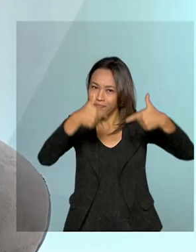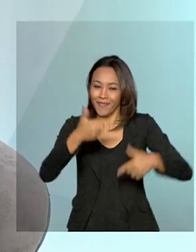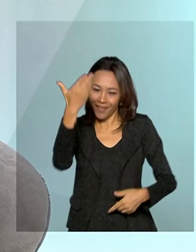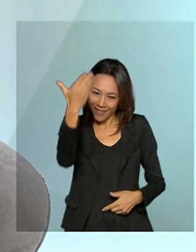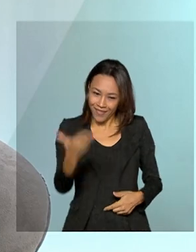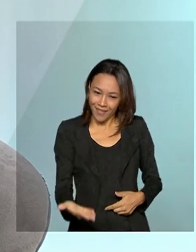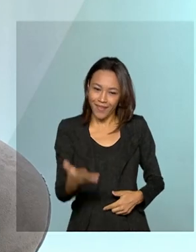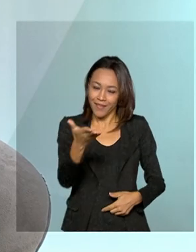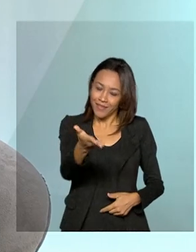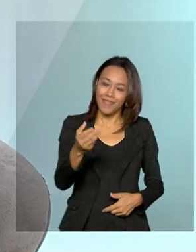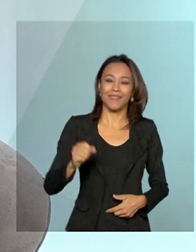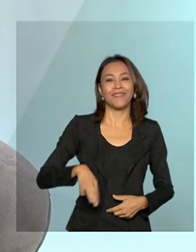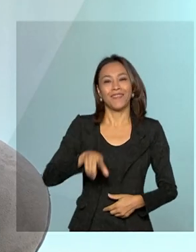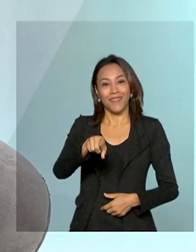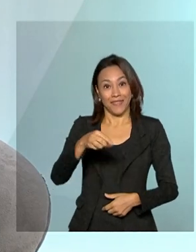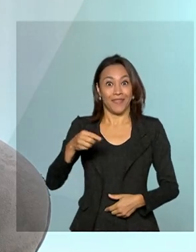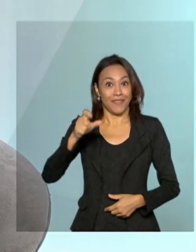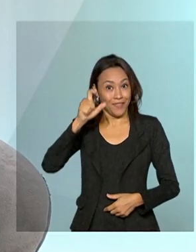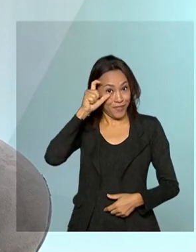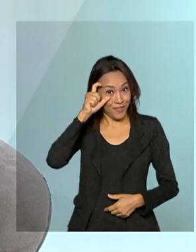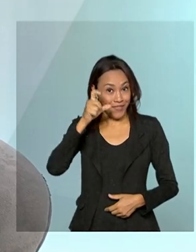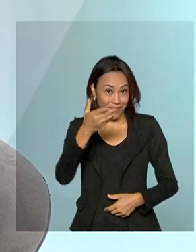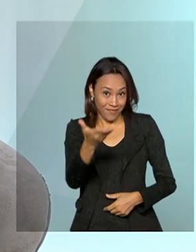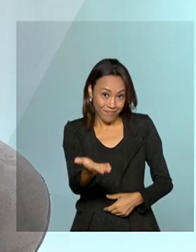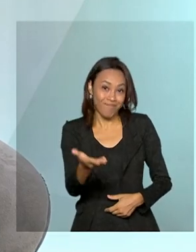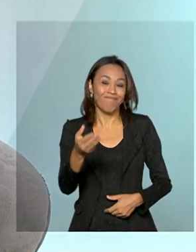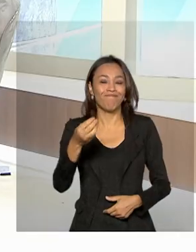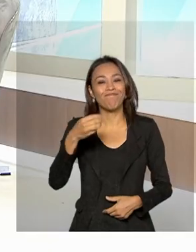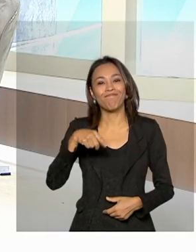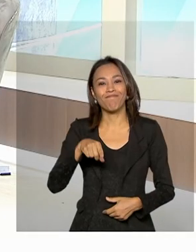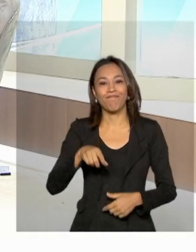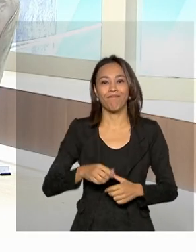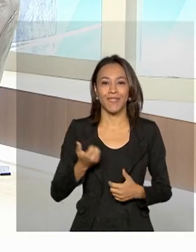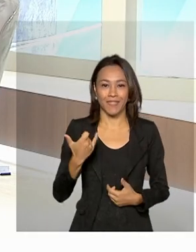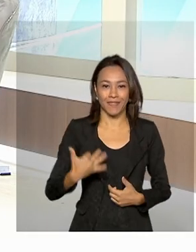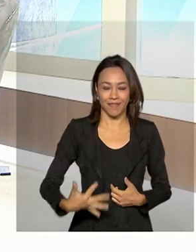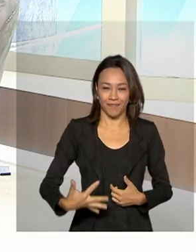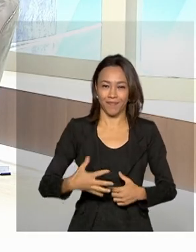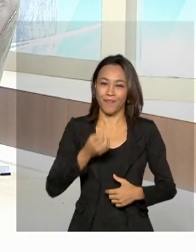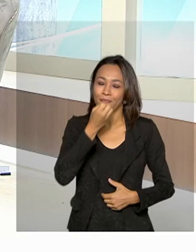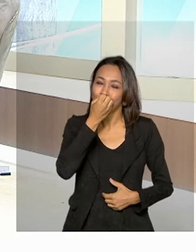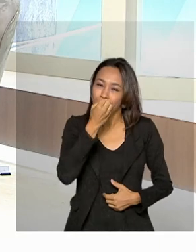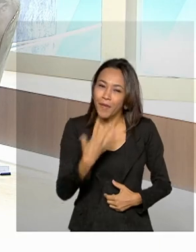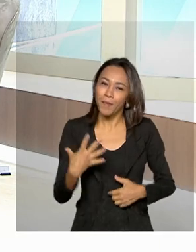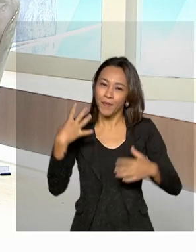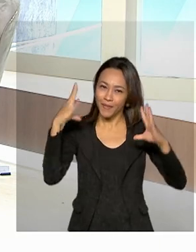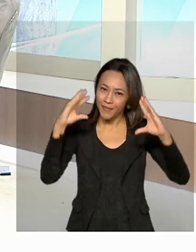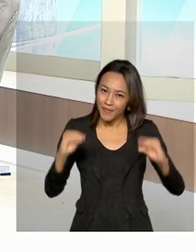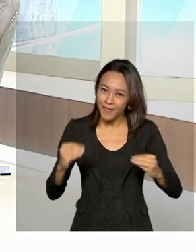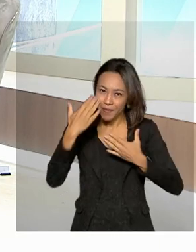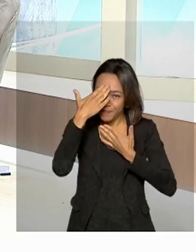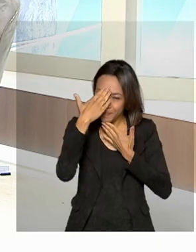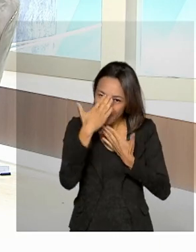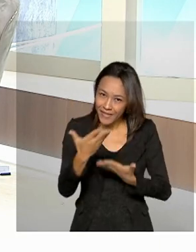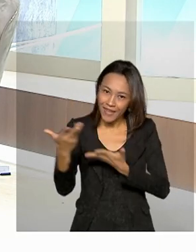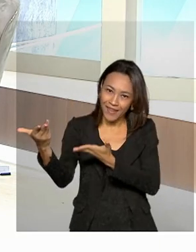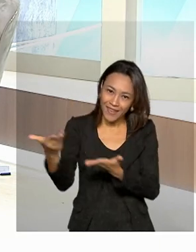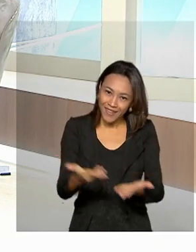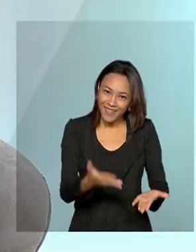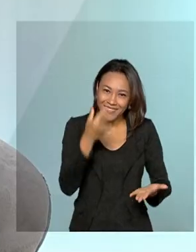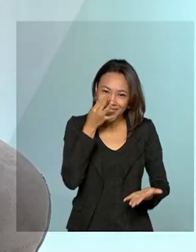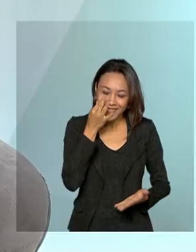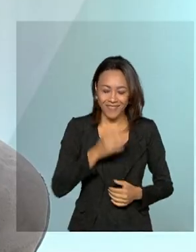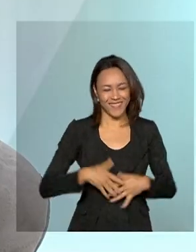da Mulher, da Família e dos Direitos Humanos, Damaris Alves. Boa noite, ministra. Muito obrigado pela presença mais uma vez aqui.